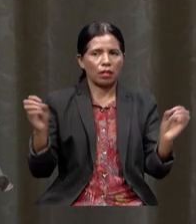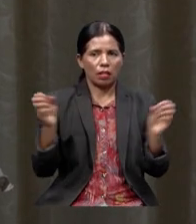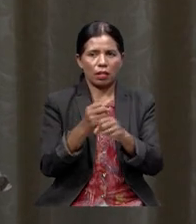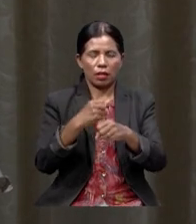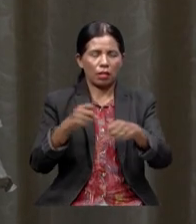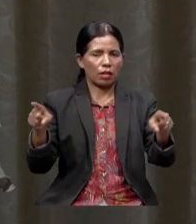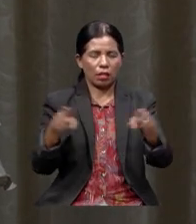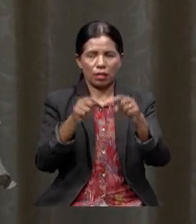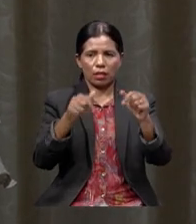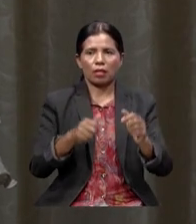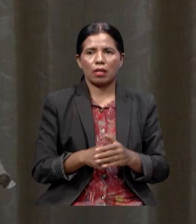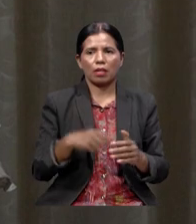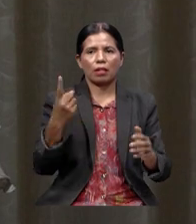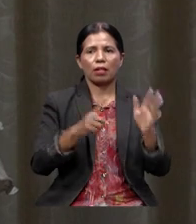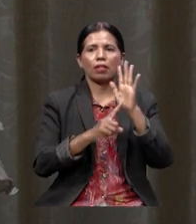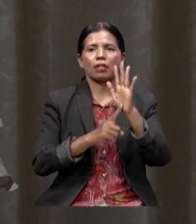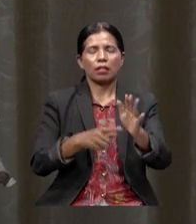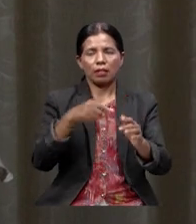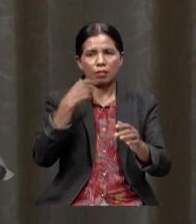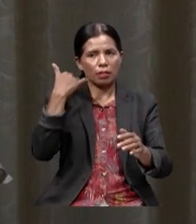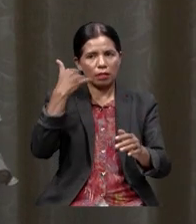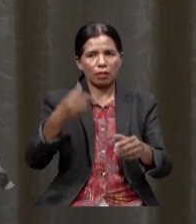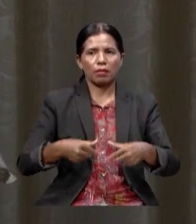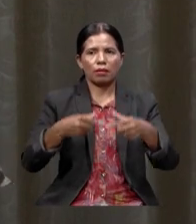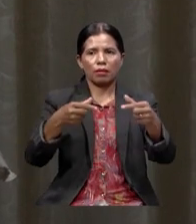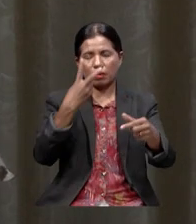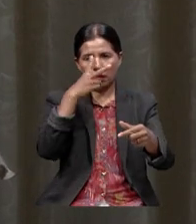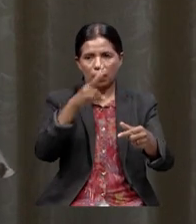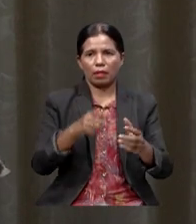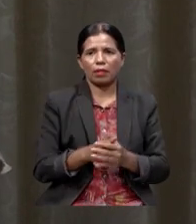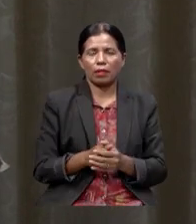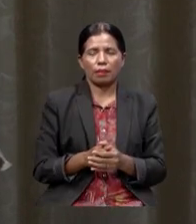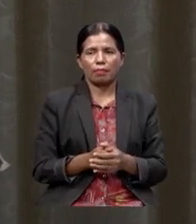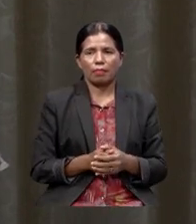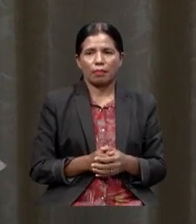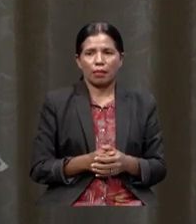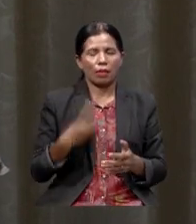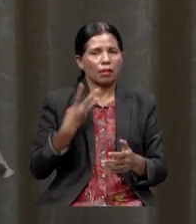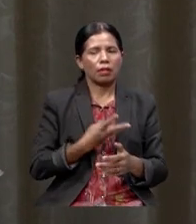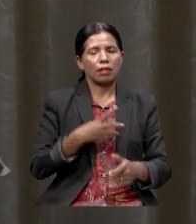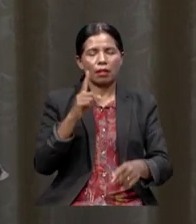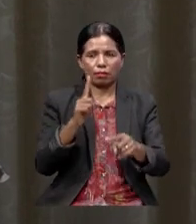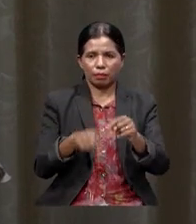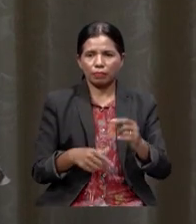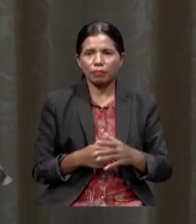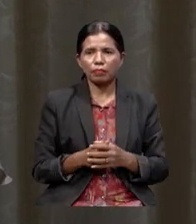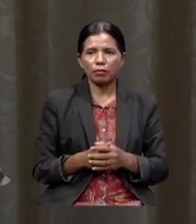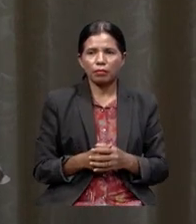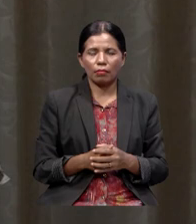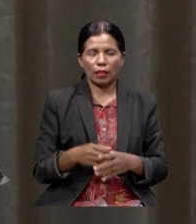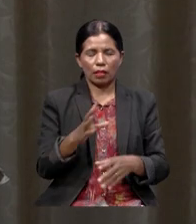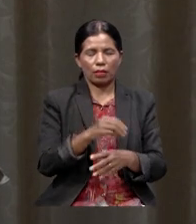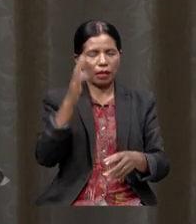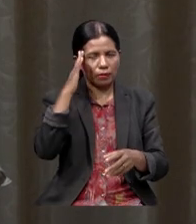batiran sa ne sempre semak telefoni entrega ba atare. Nepana atune para ita la bele desconfiava